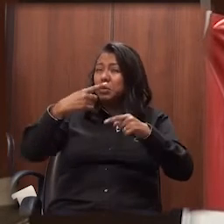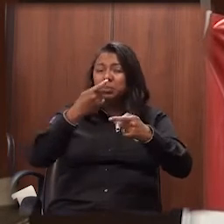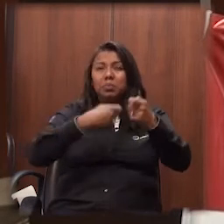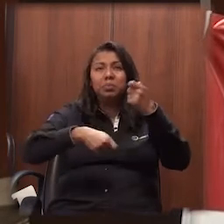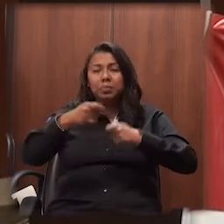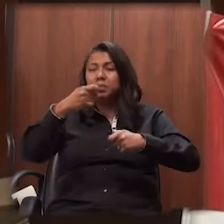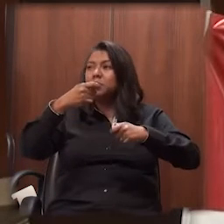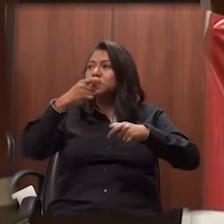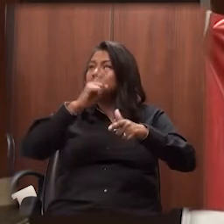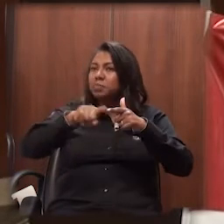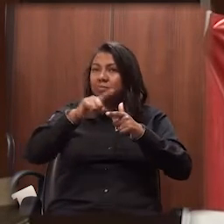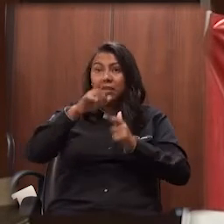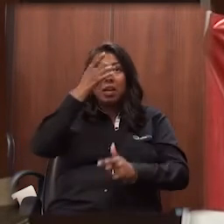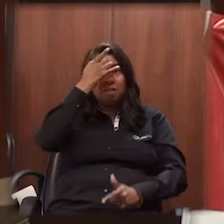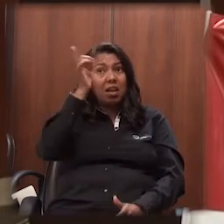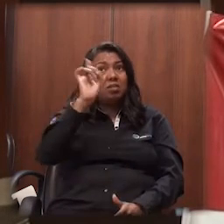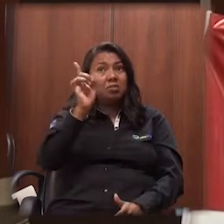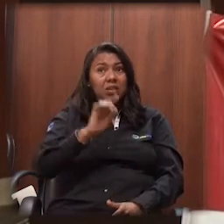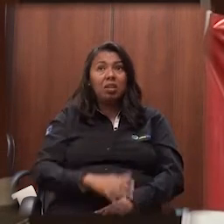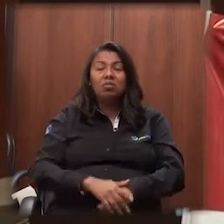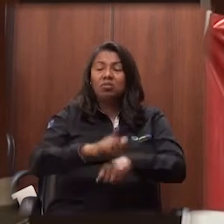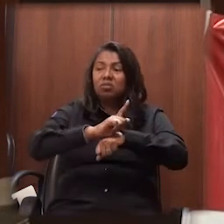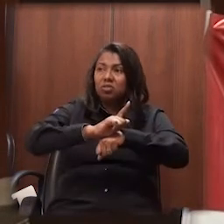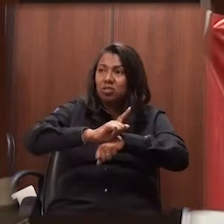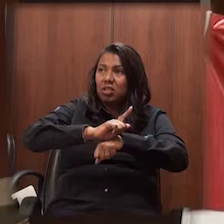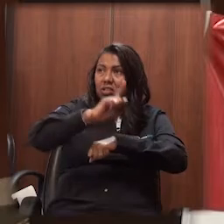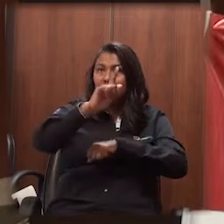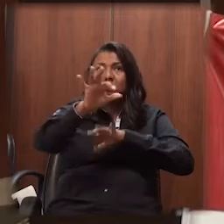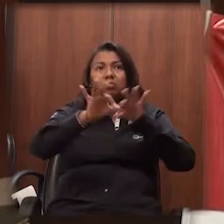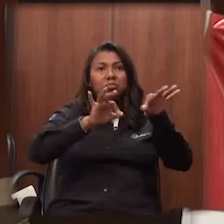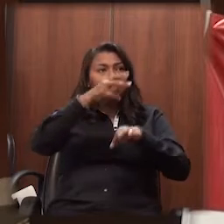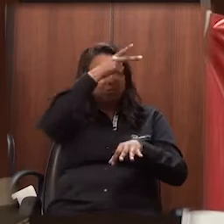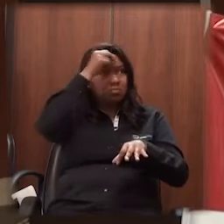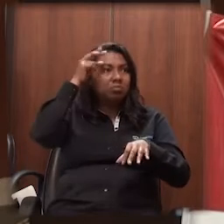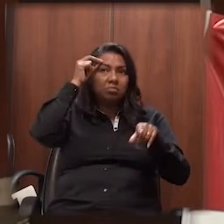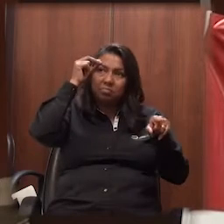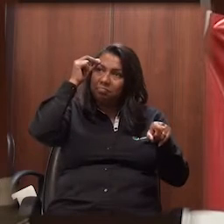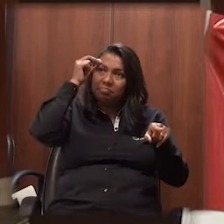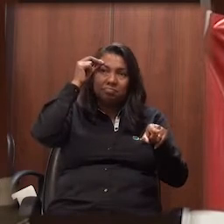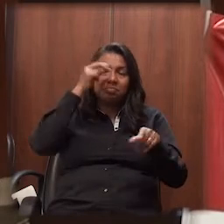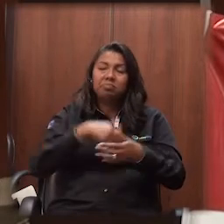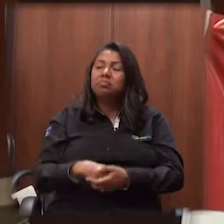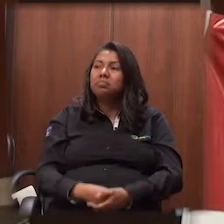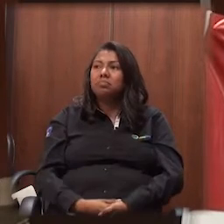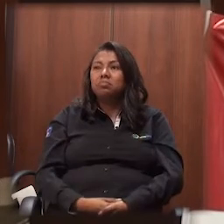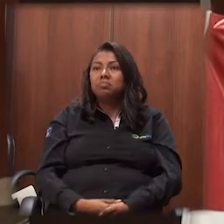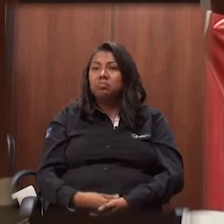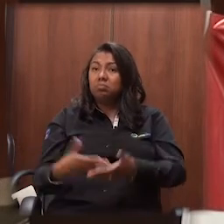Então, não foi fácil o processo de gestão do plano municipal. Como nós ouvimos hoje, na mesa